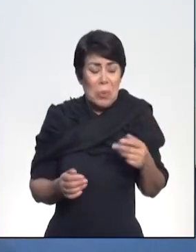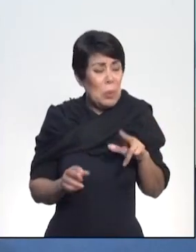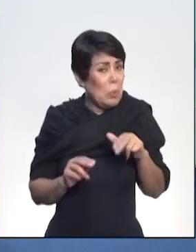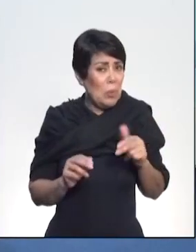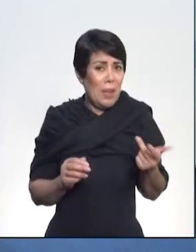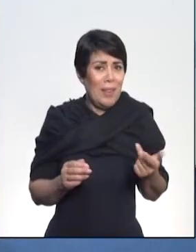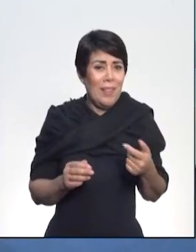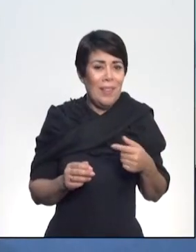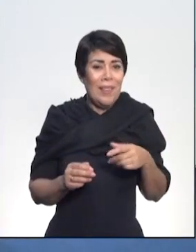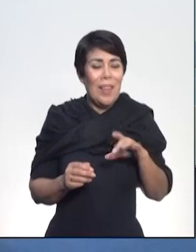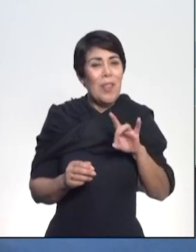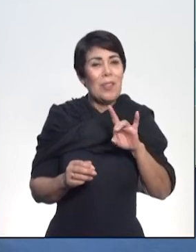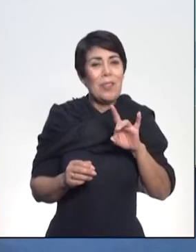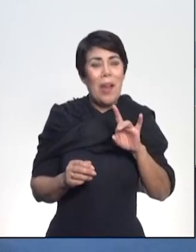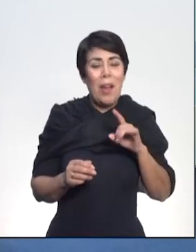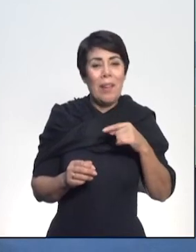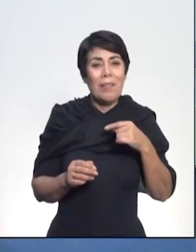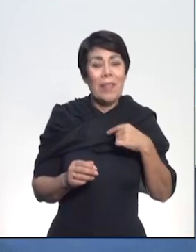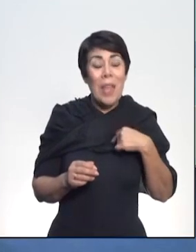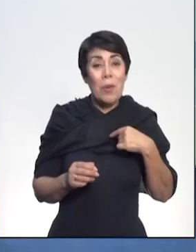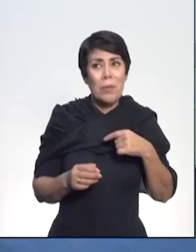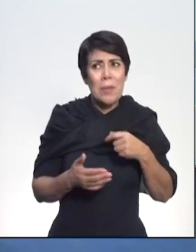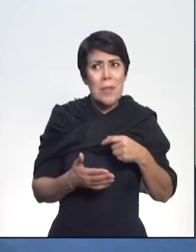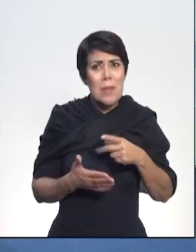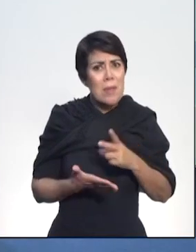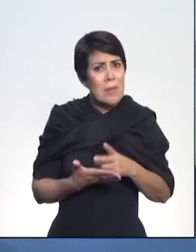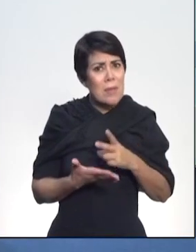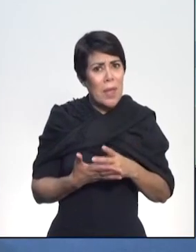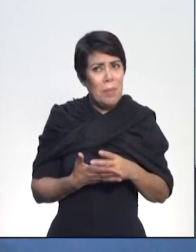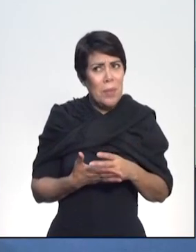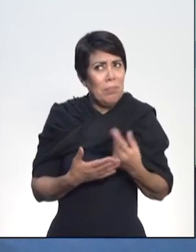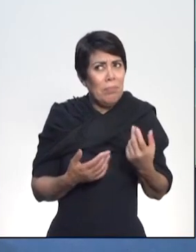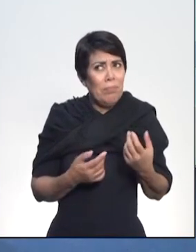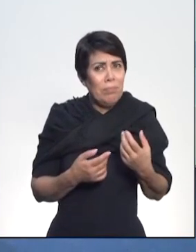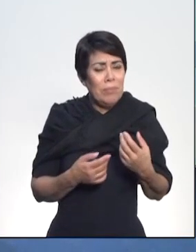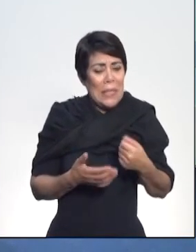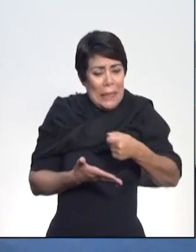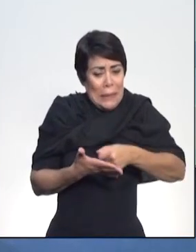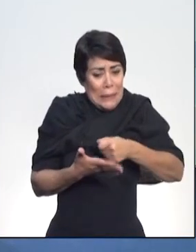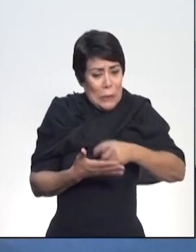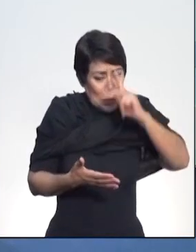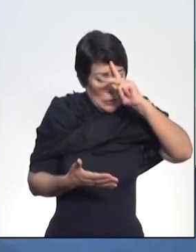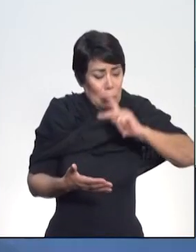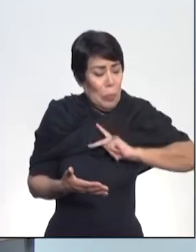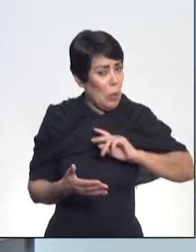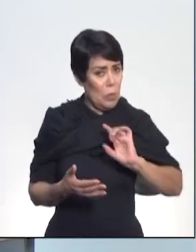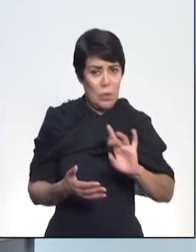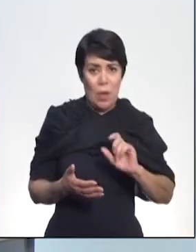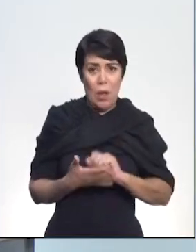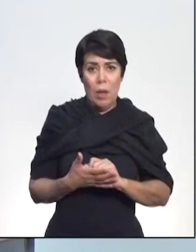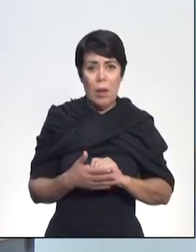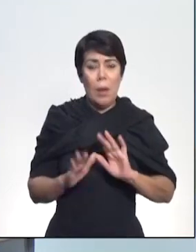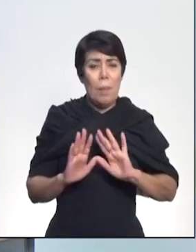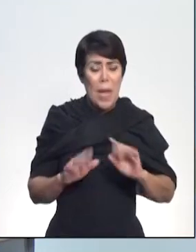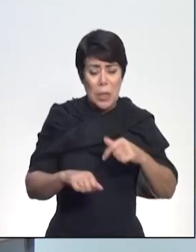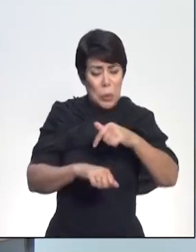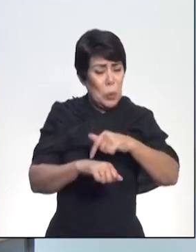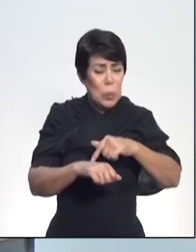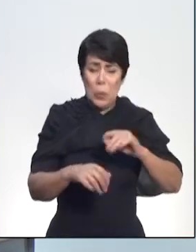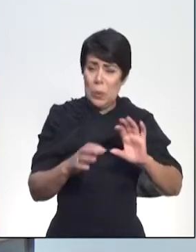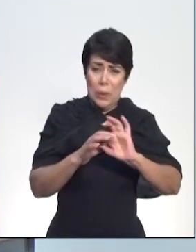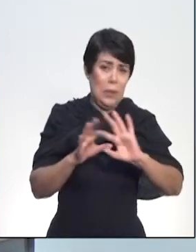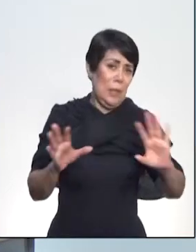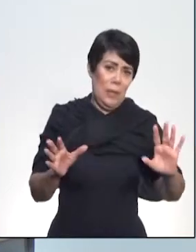eu sempre tive um método de estudo, porque eu sempre me cobrei muito, mas não essa coisa de falar assim, esse horário você vai